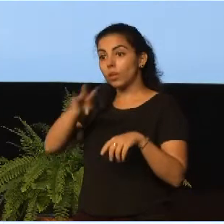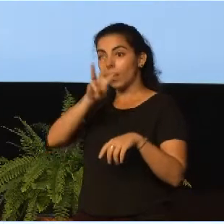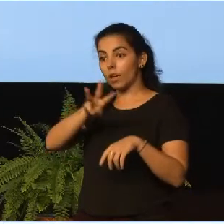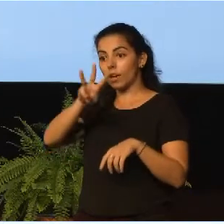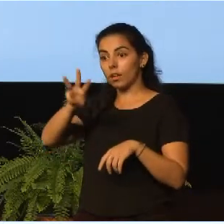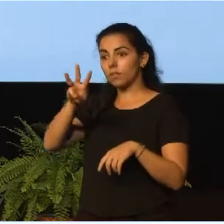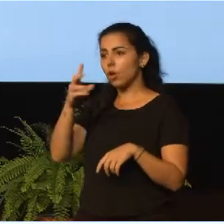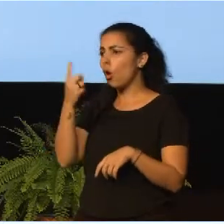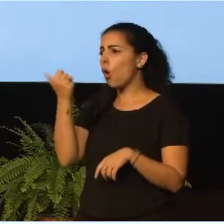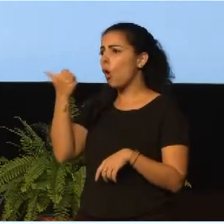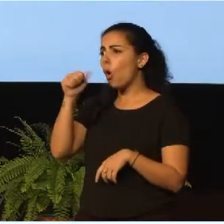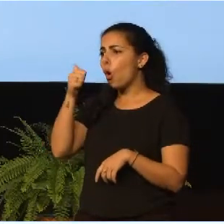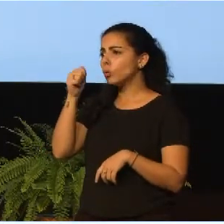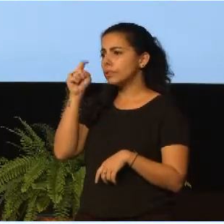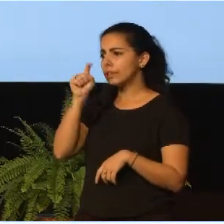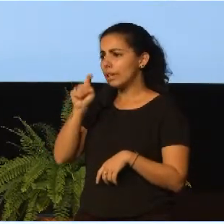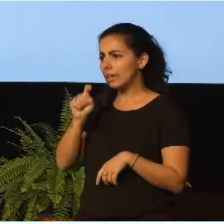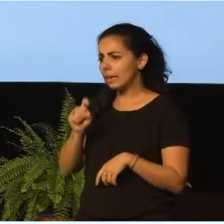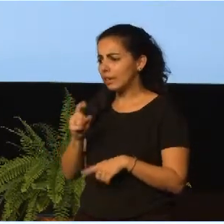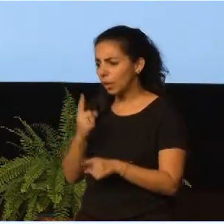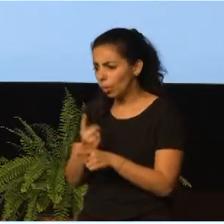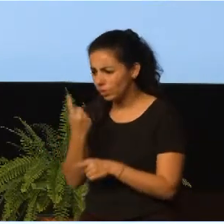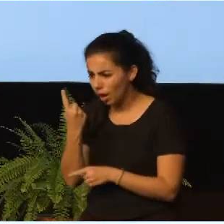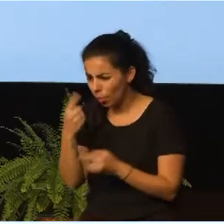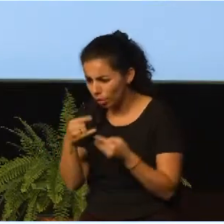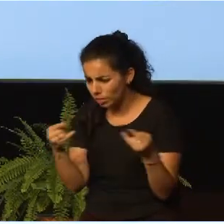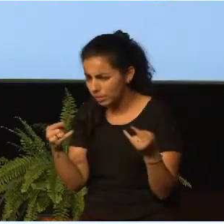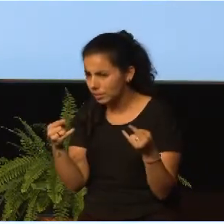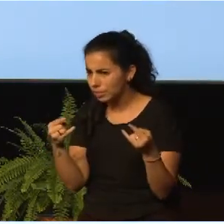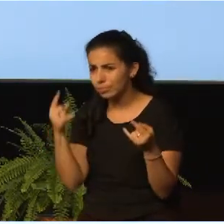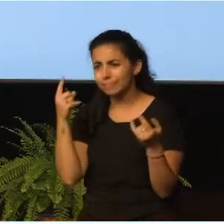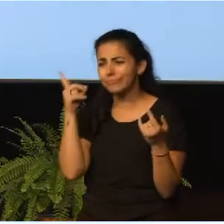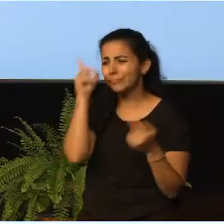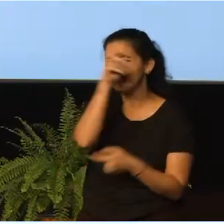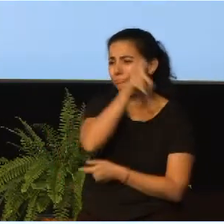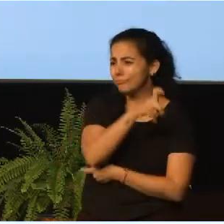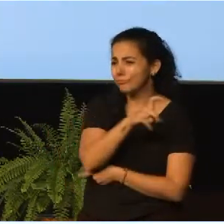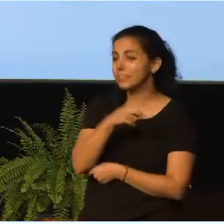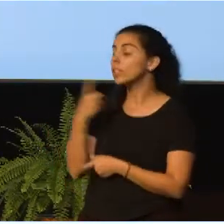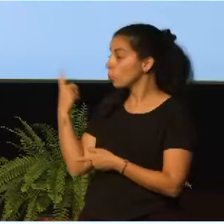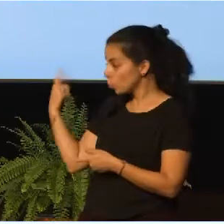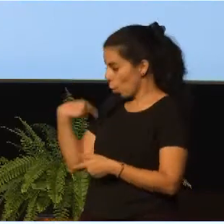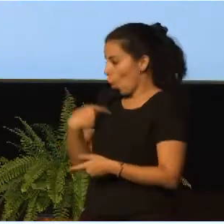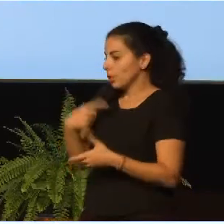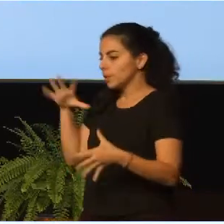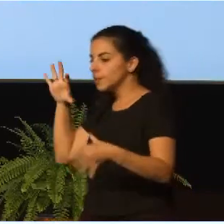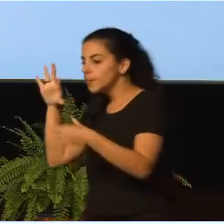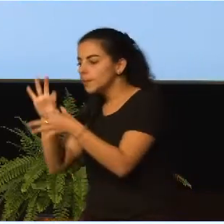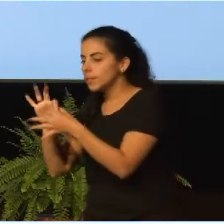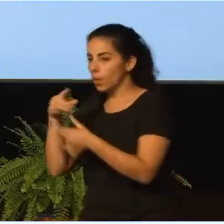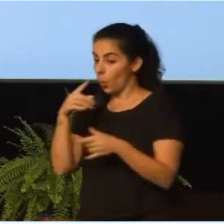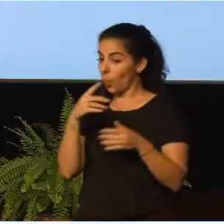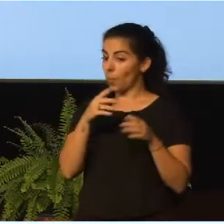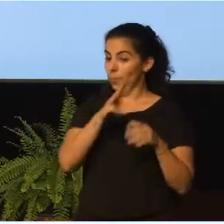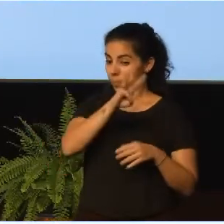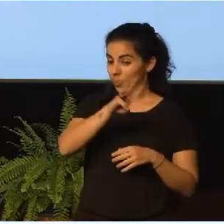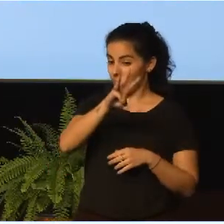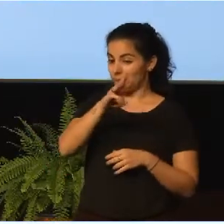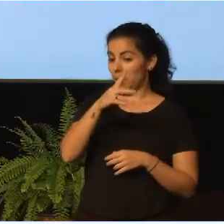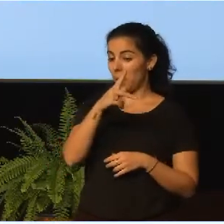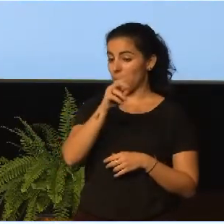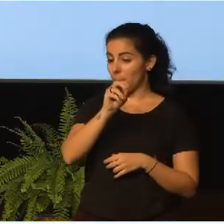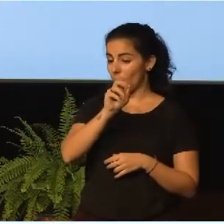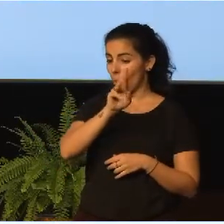cliques para achar um recibo, que a gente deixou tudo junto, tá? Então, o portal de transparência não é tão transparente assim, é um pouco